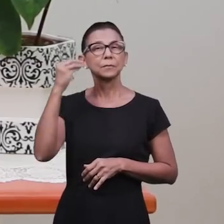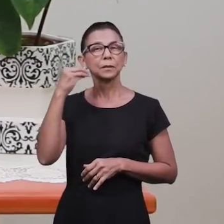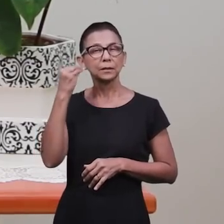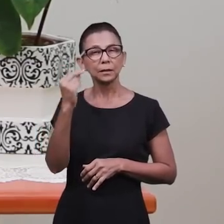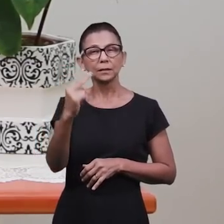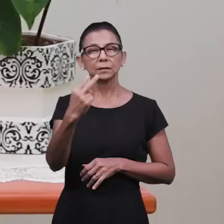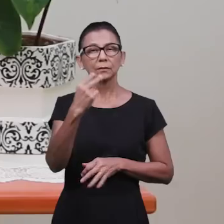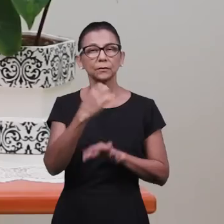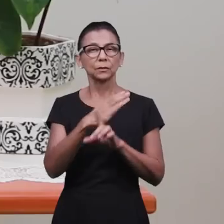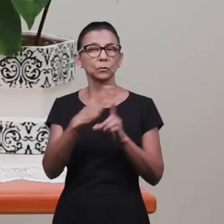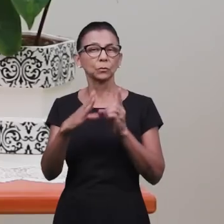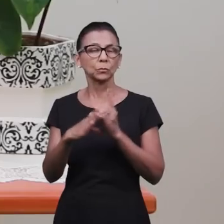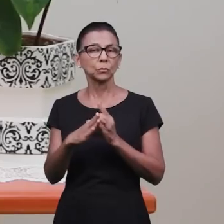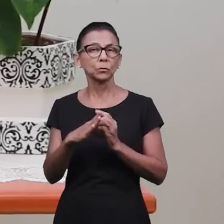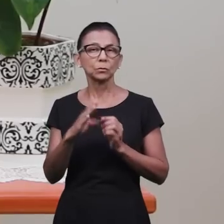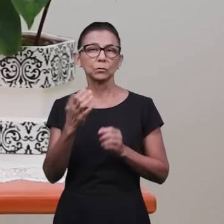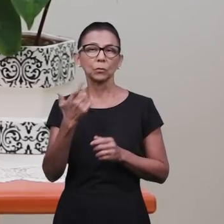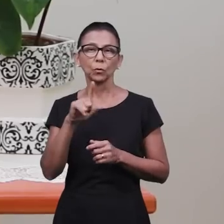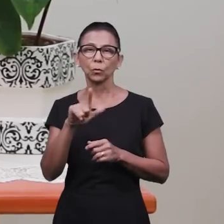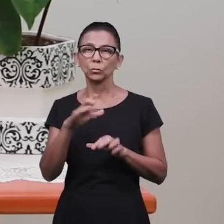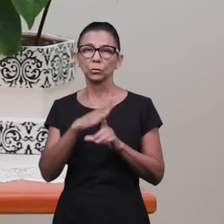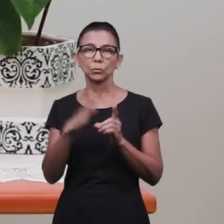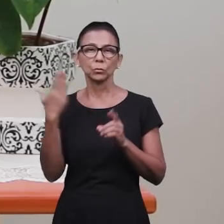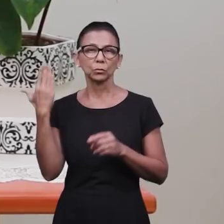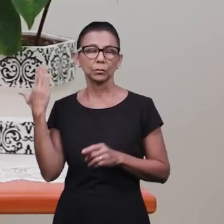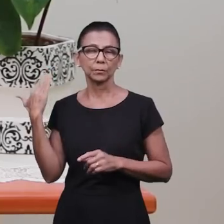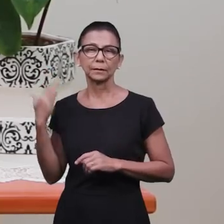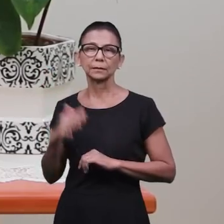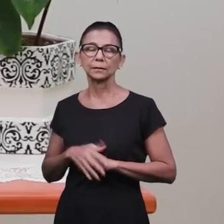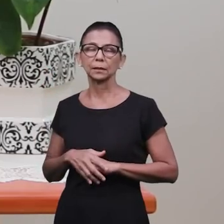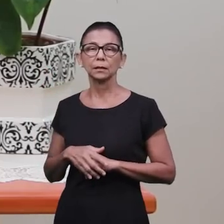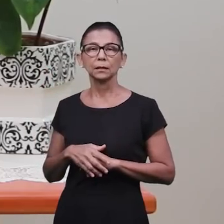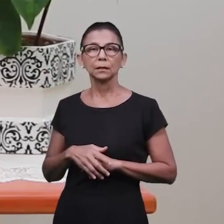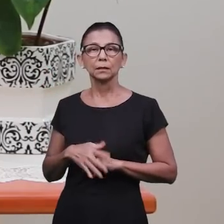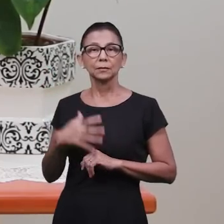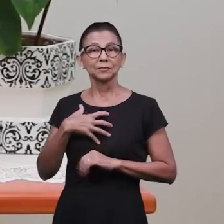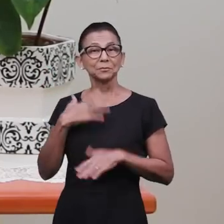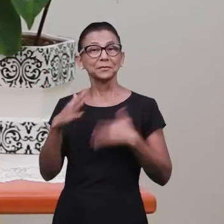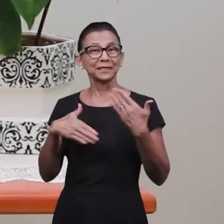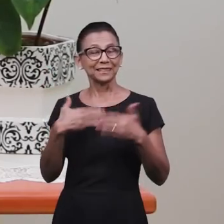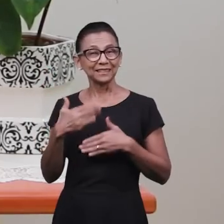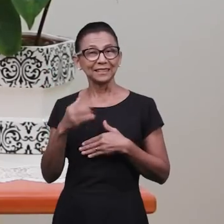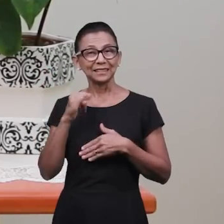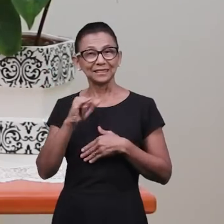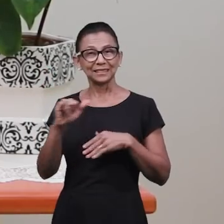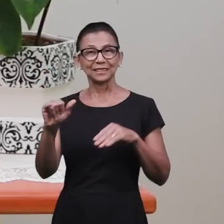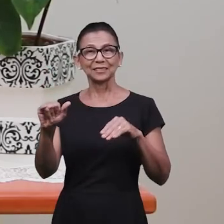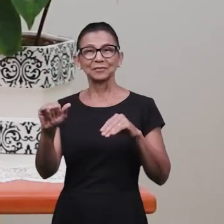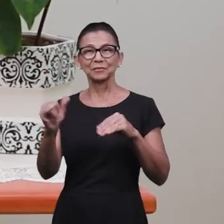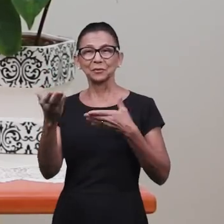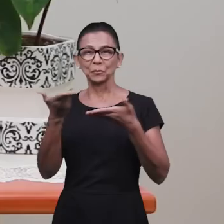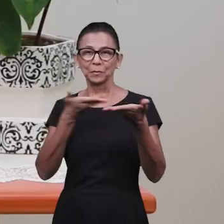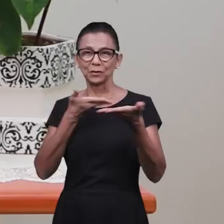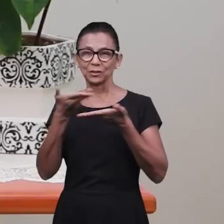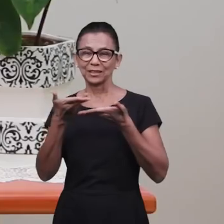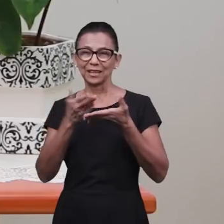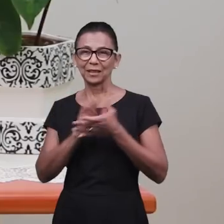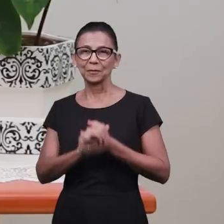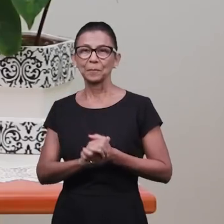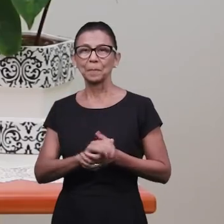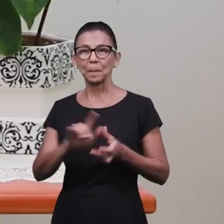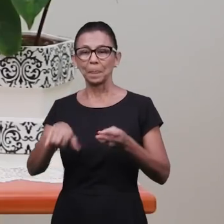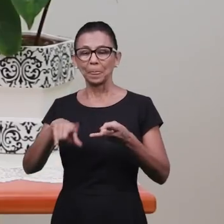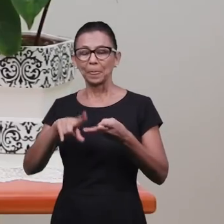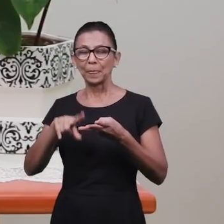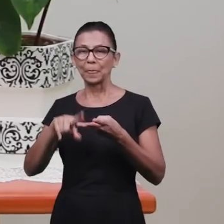deste culto, de outros cultos. Nós estaremos muito alegres em compartilhar todas essas experiências. E por